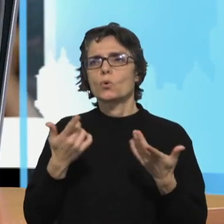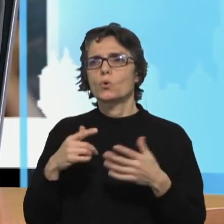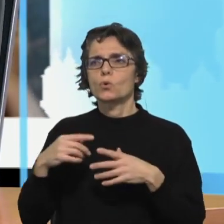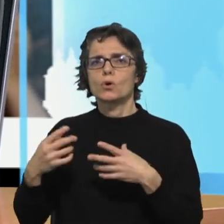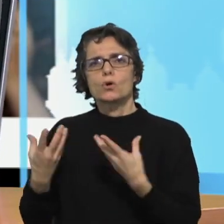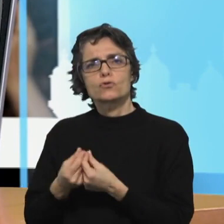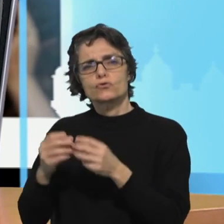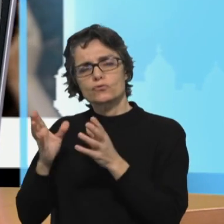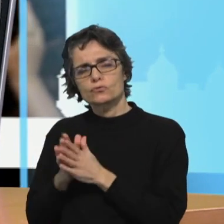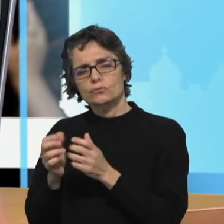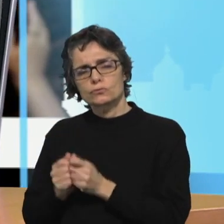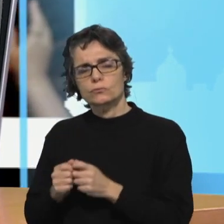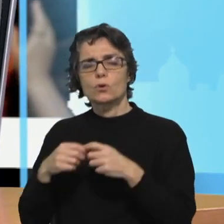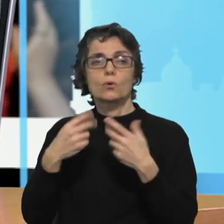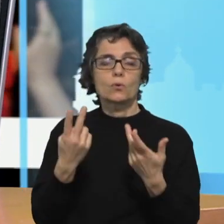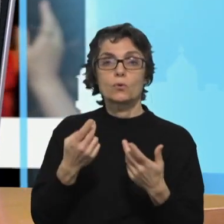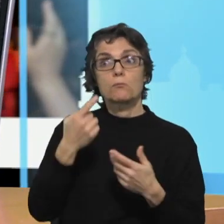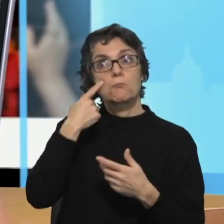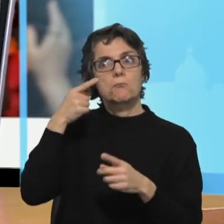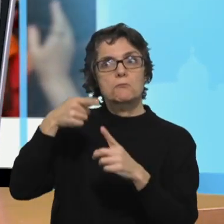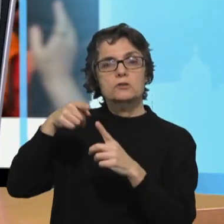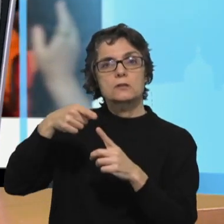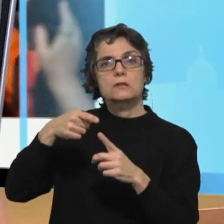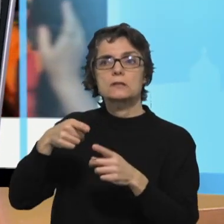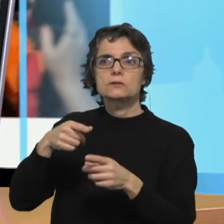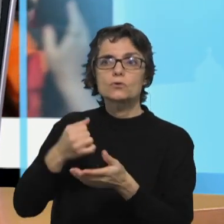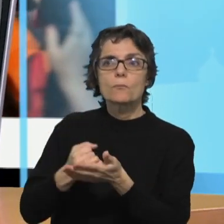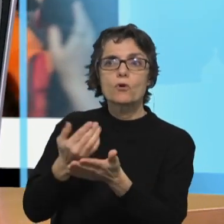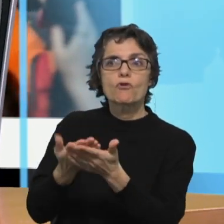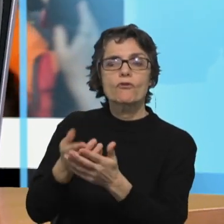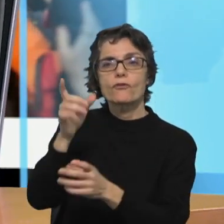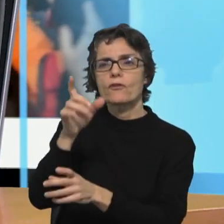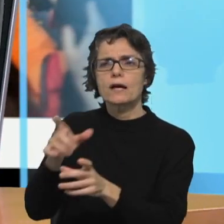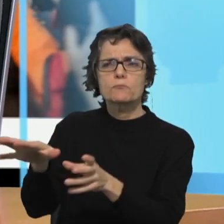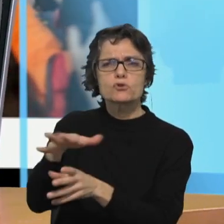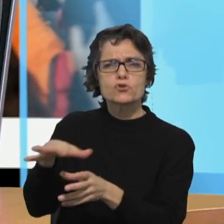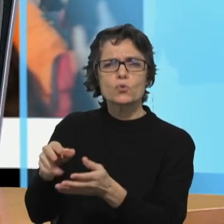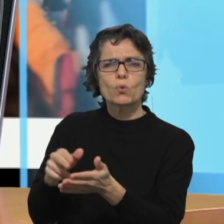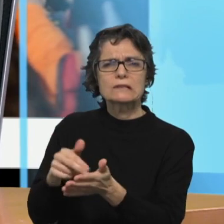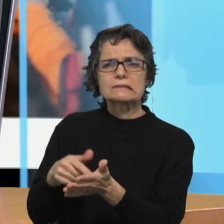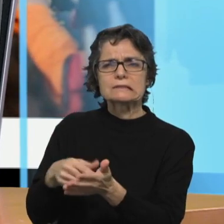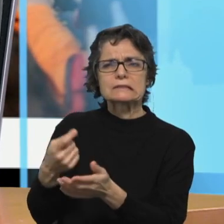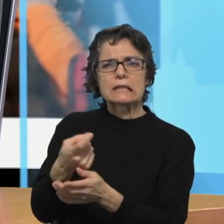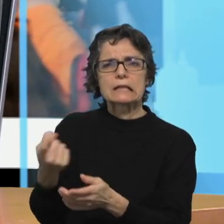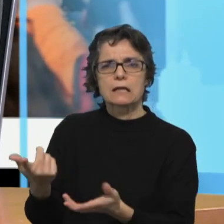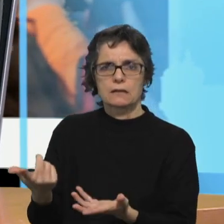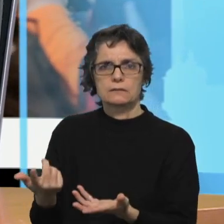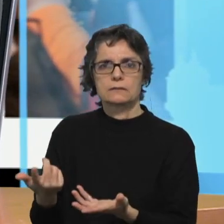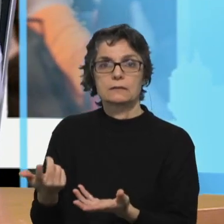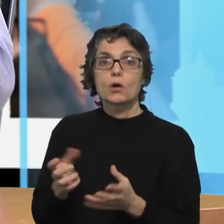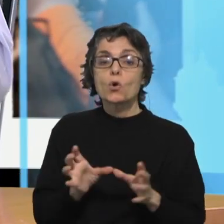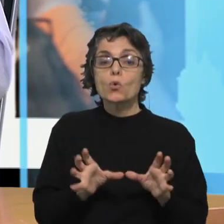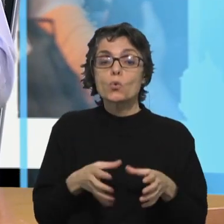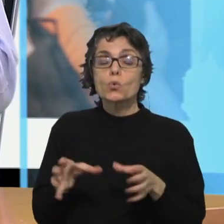ou olha, vamos ajudar ali numa situação de carência social. Enfim, no fundo, o grupo vai se tornando